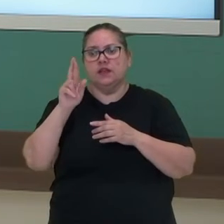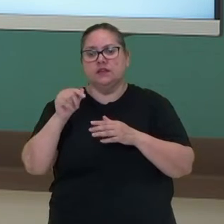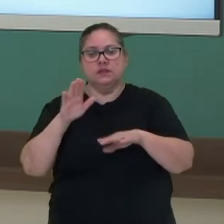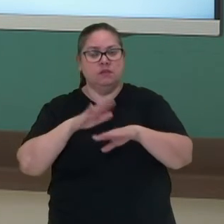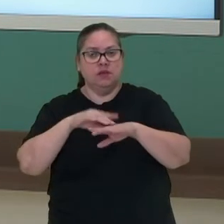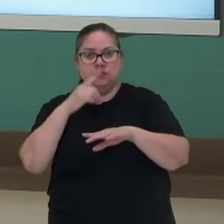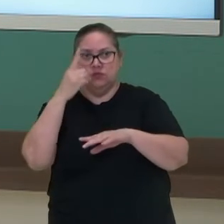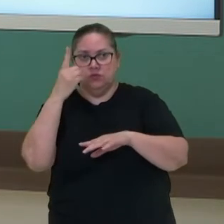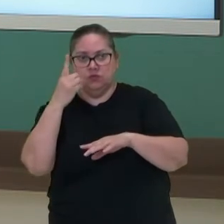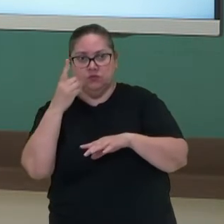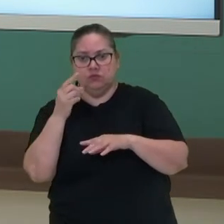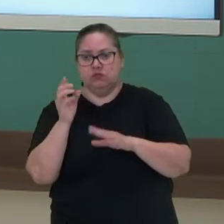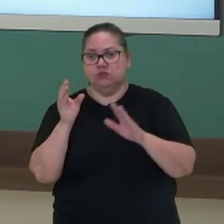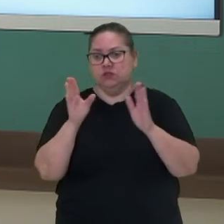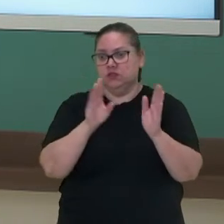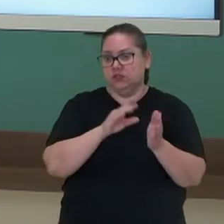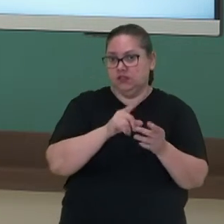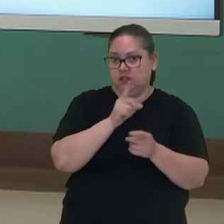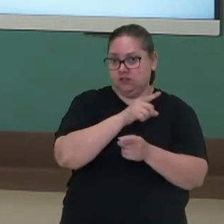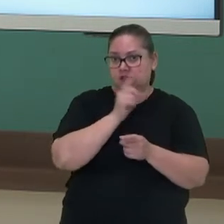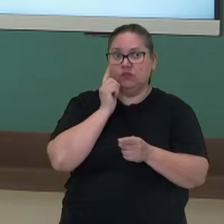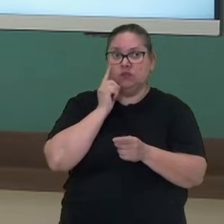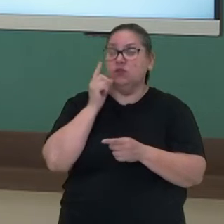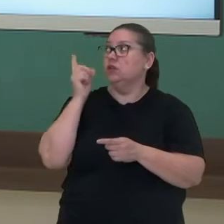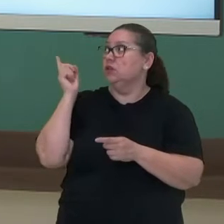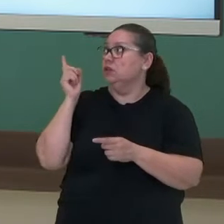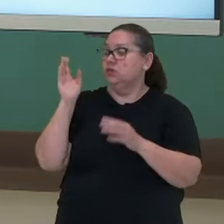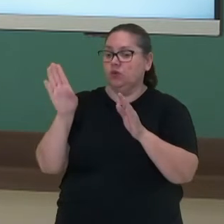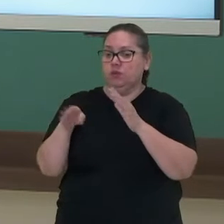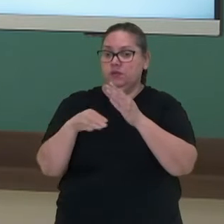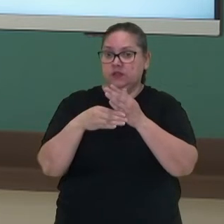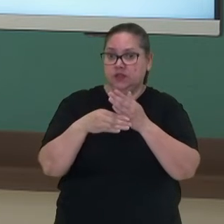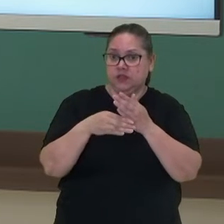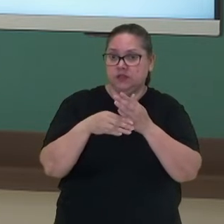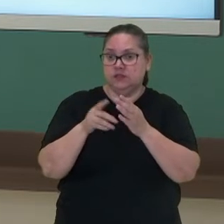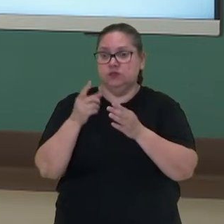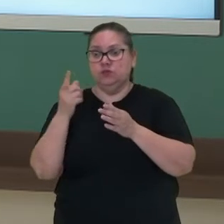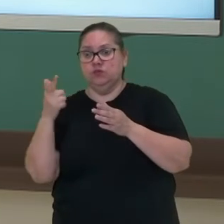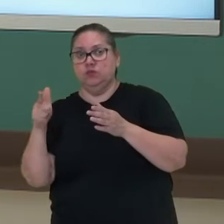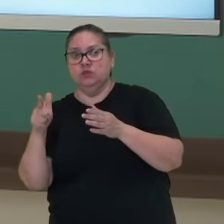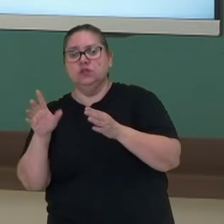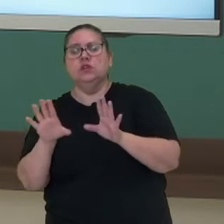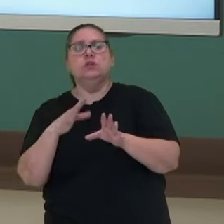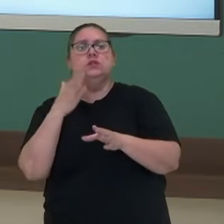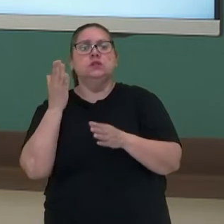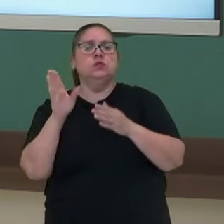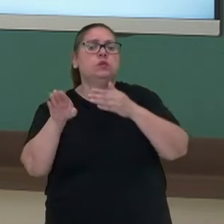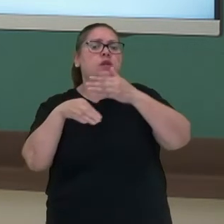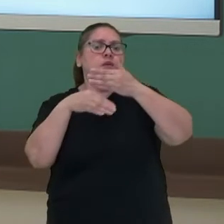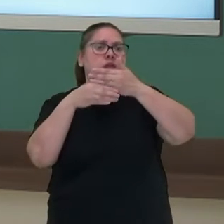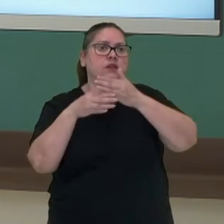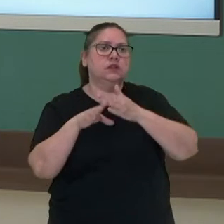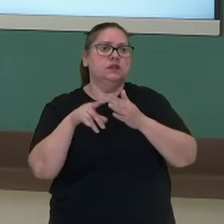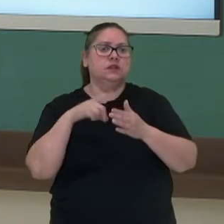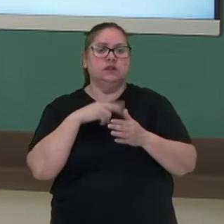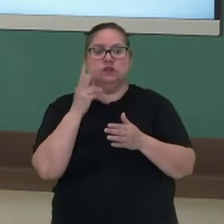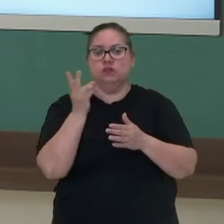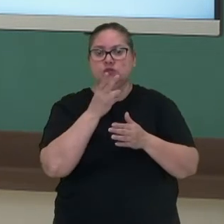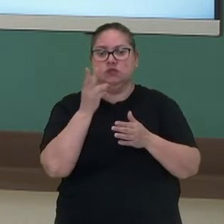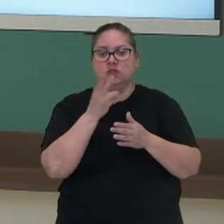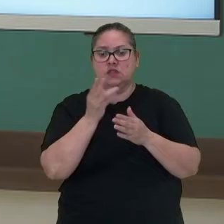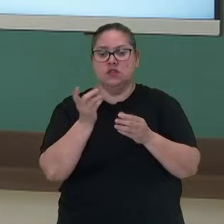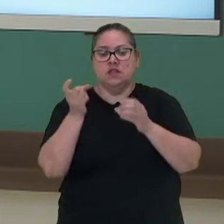além dessa classificação que a gente viu, tem essa aqui, complementar e suplementar. O que é complementar? Quando eu tenho dois ângulos